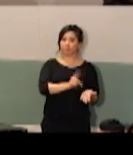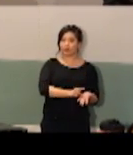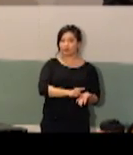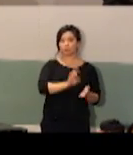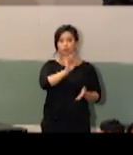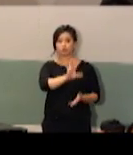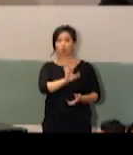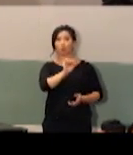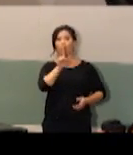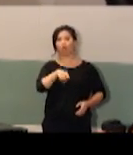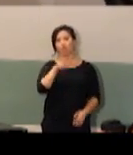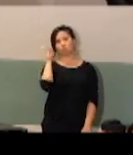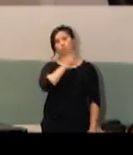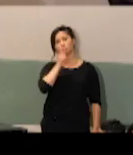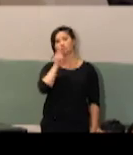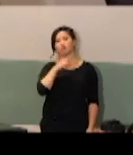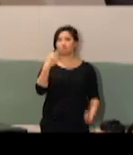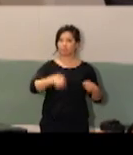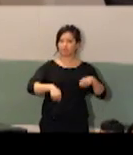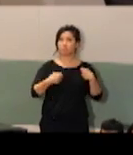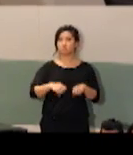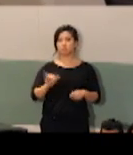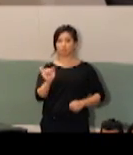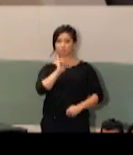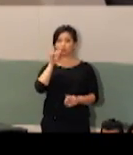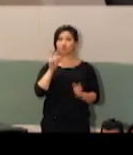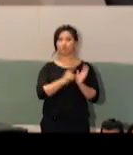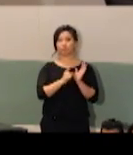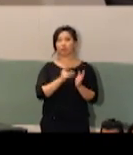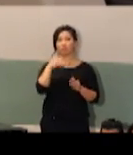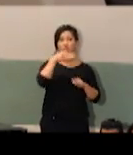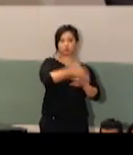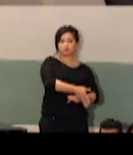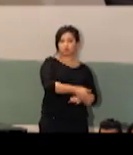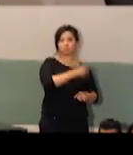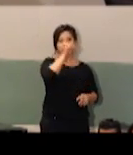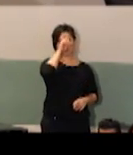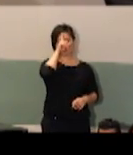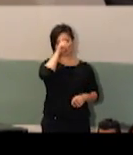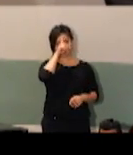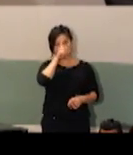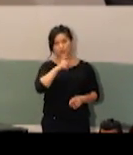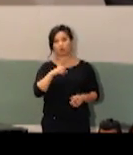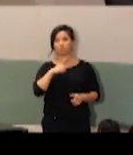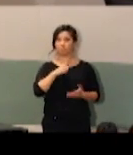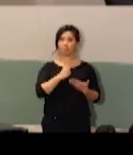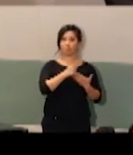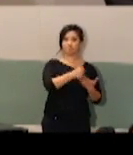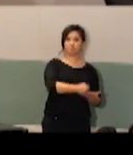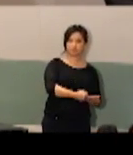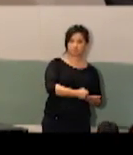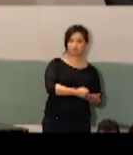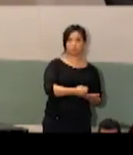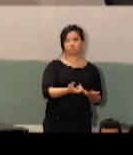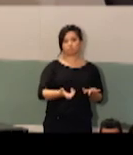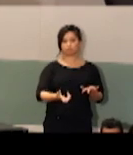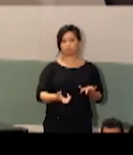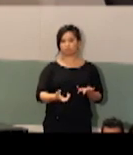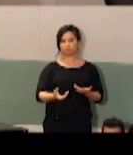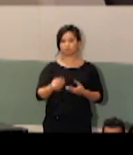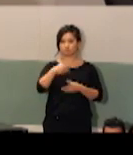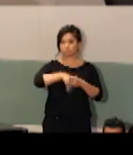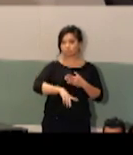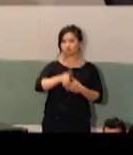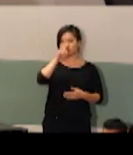efetivamente àqueles casos que mereçam a internação hospitalar e uma assistência